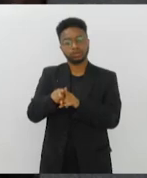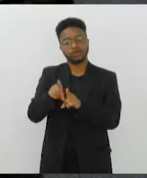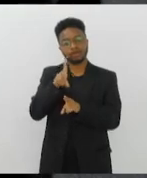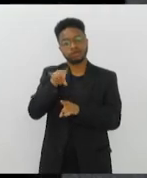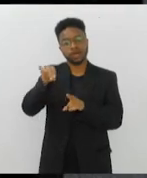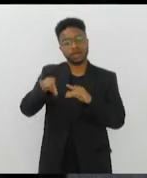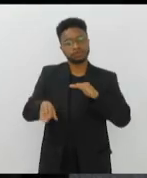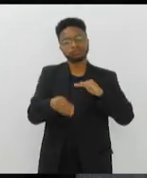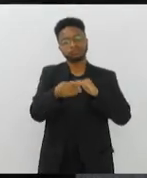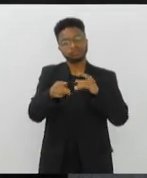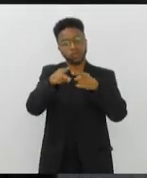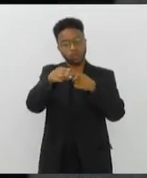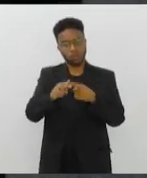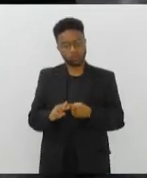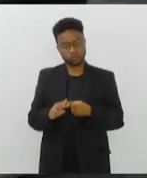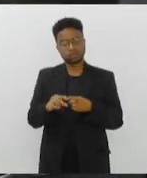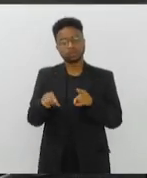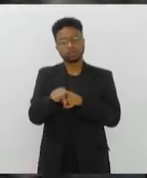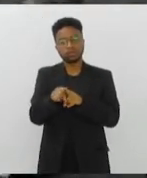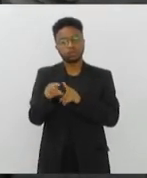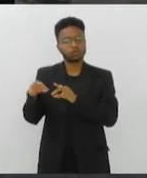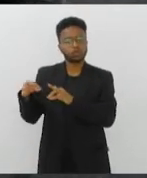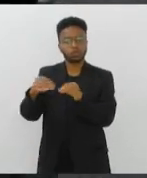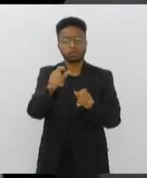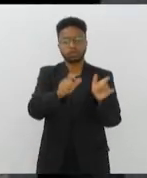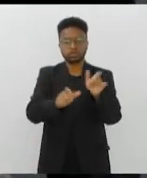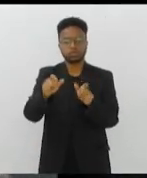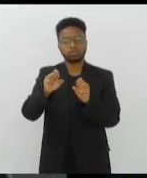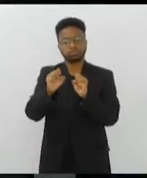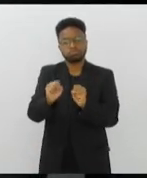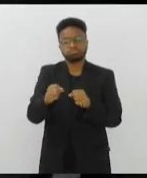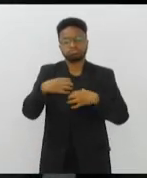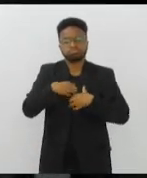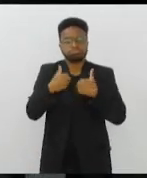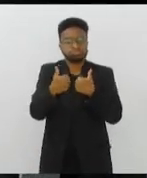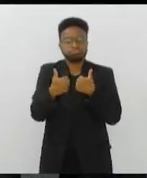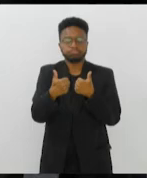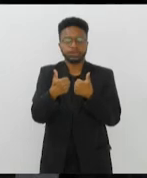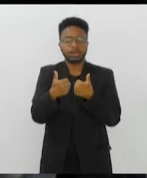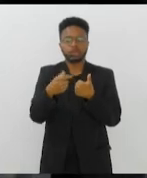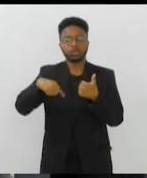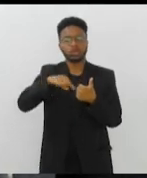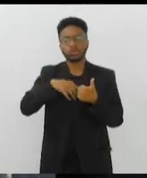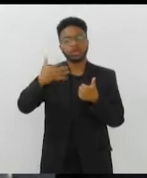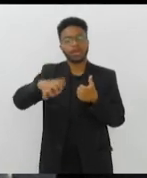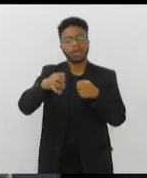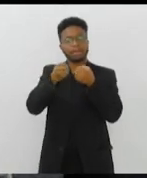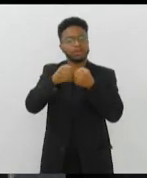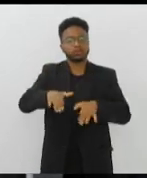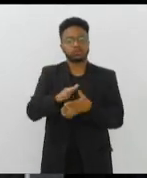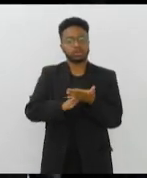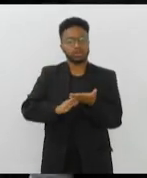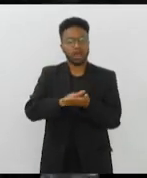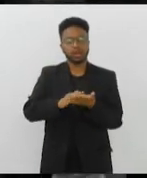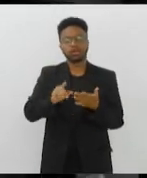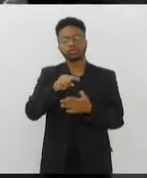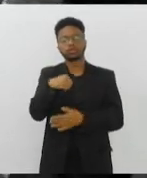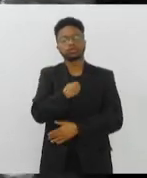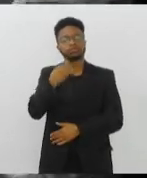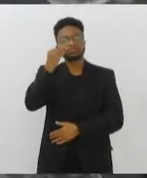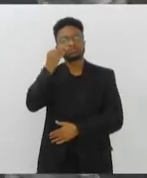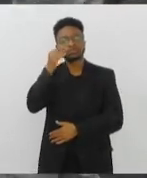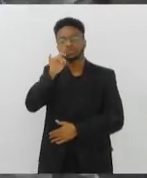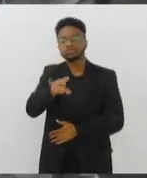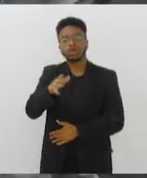emendado, consertado, e todo mundo pode ficar tranquilo. A gente não quer prejudicar ninguém, deputado Jari, a gente só quer salvar